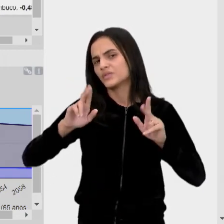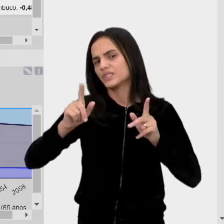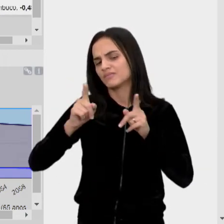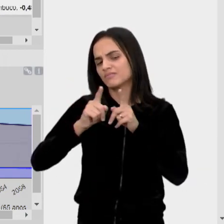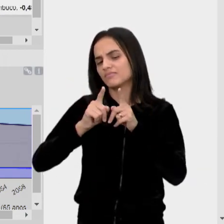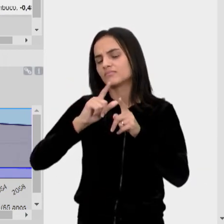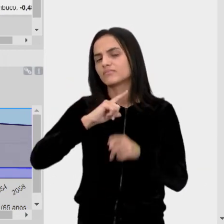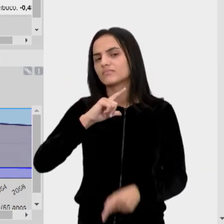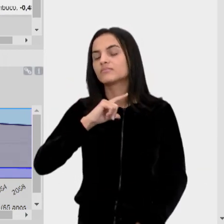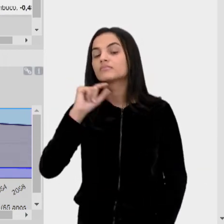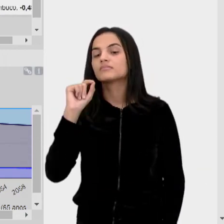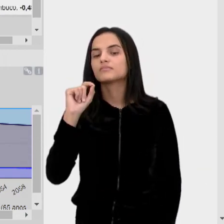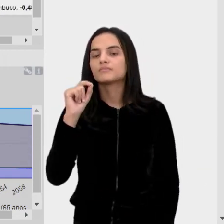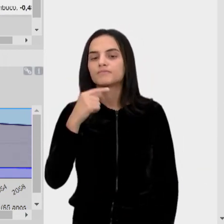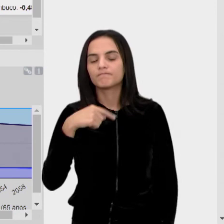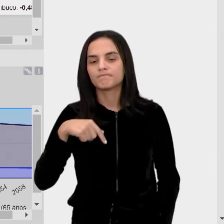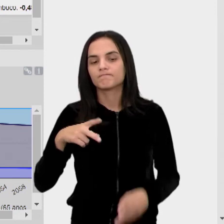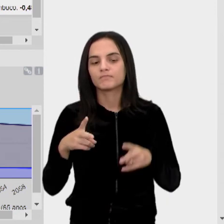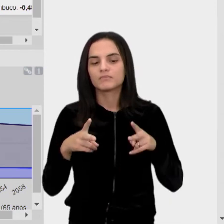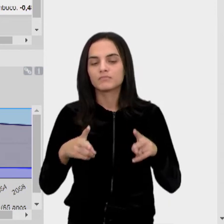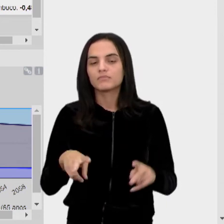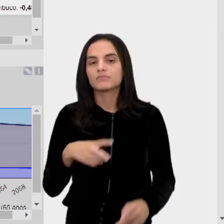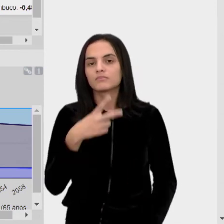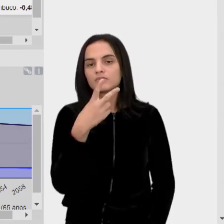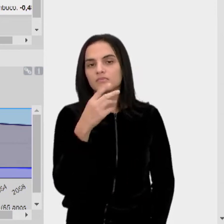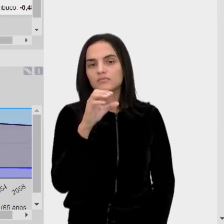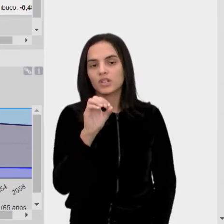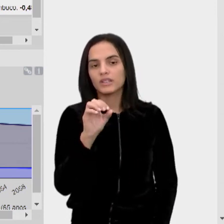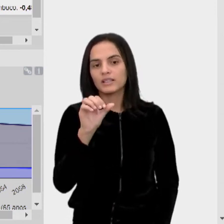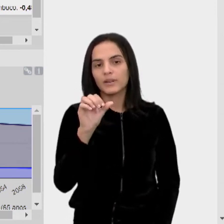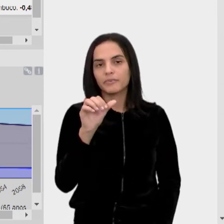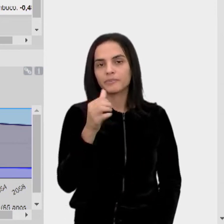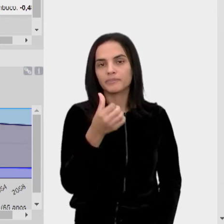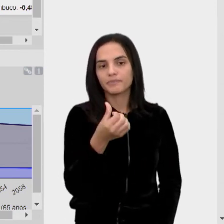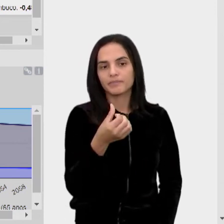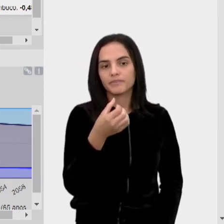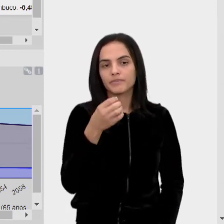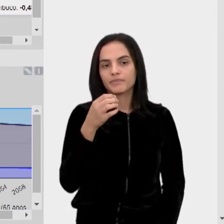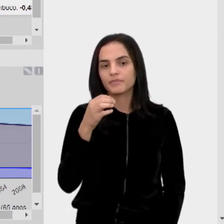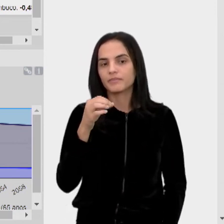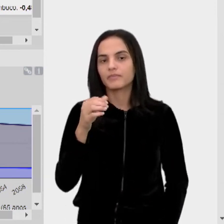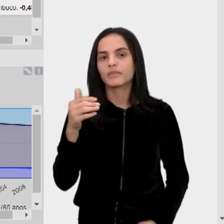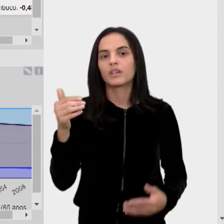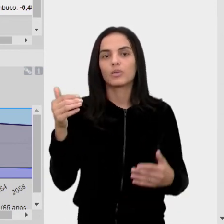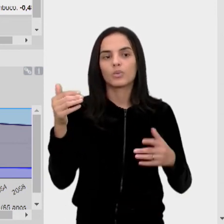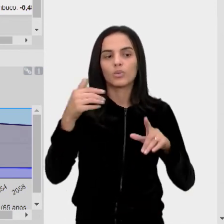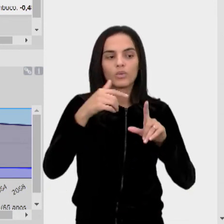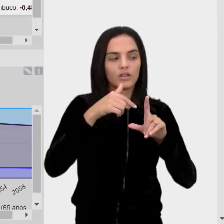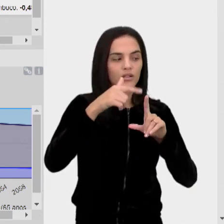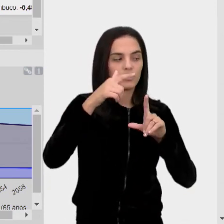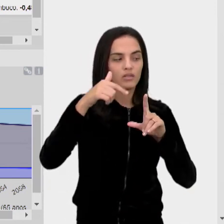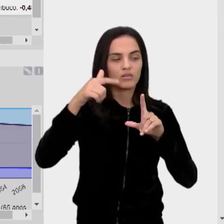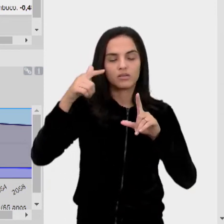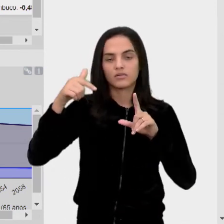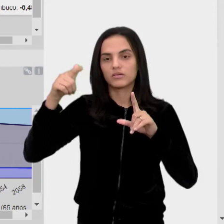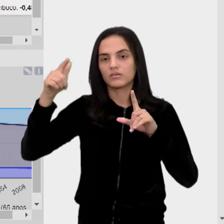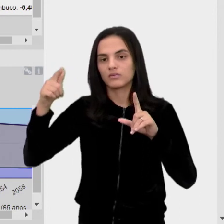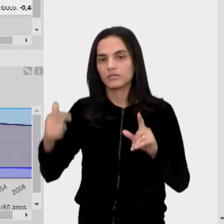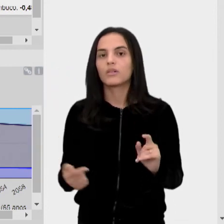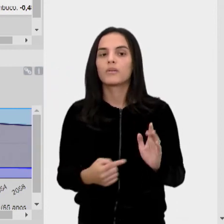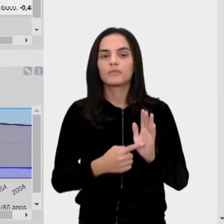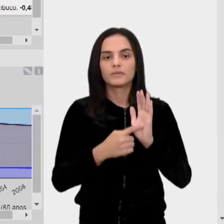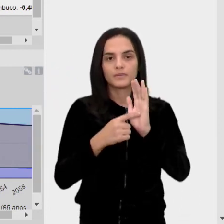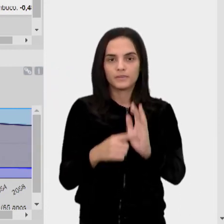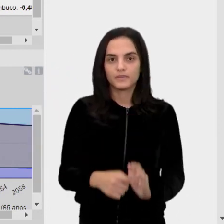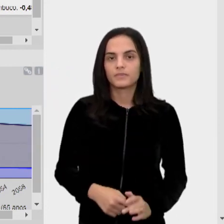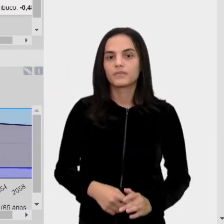né? Eu sempre coloco o 2060, que é uma projeção, que é a última projeção que o gráfico mostra, né? De pernambucanos aí